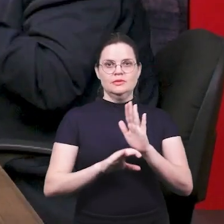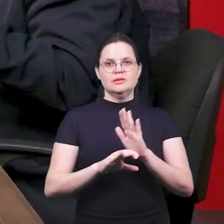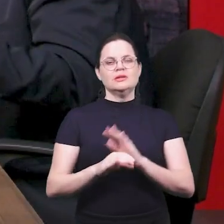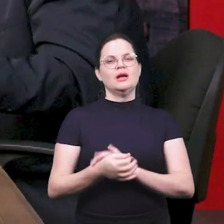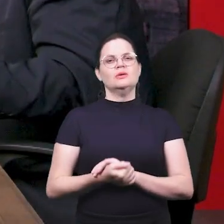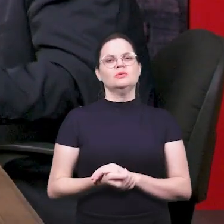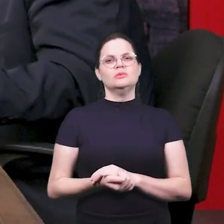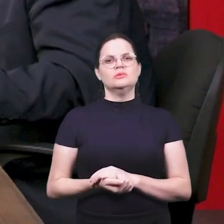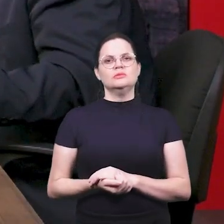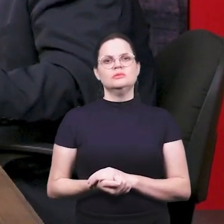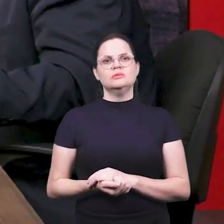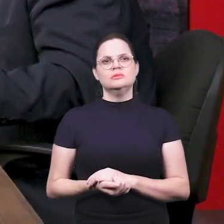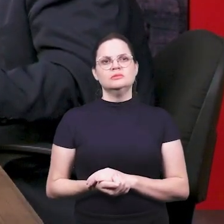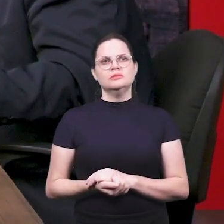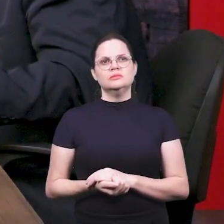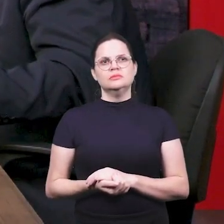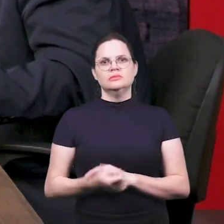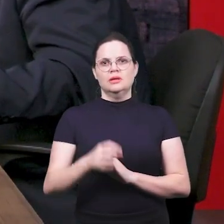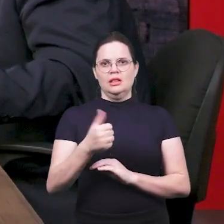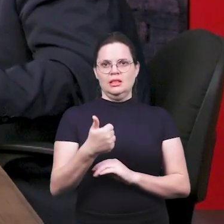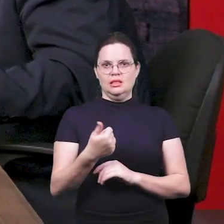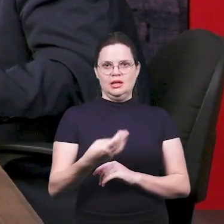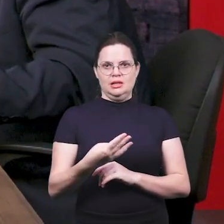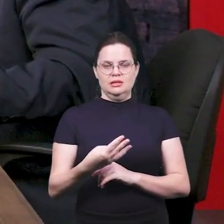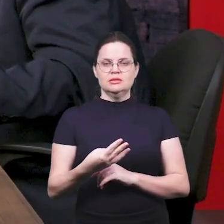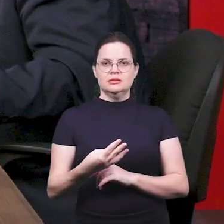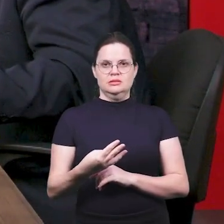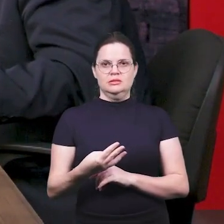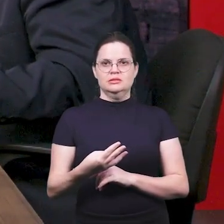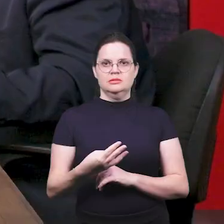Olha só, lá no século